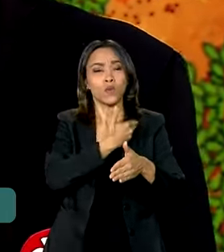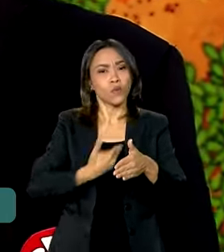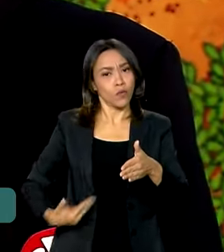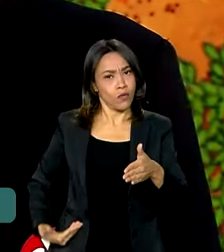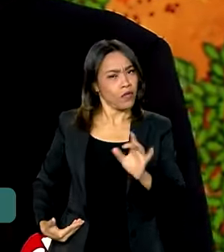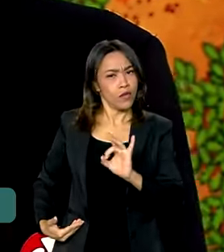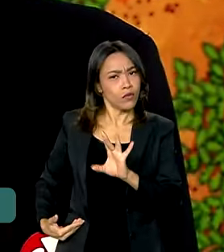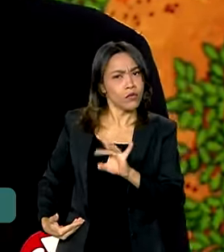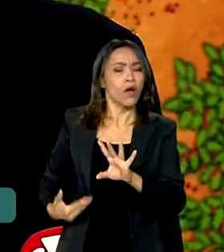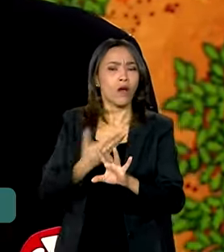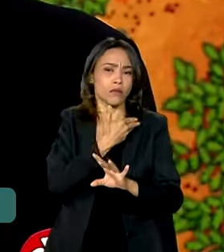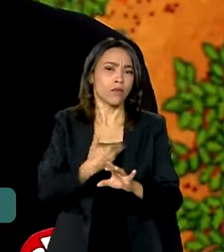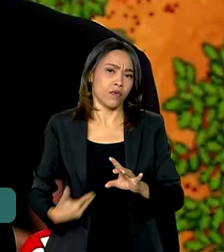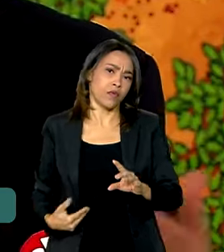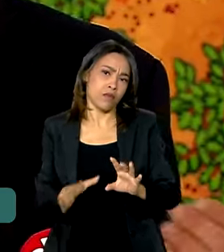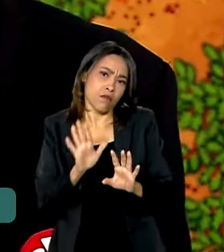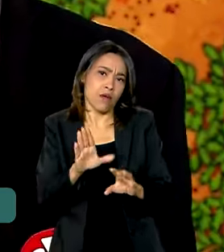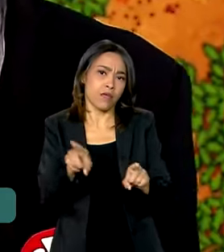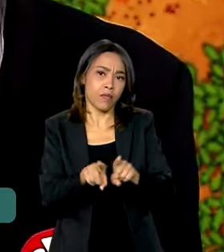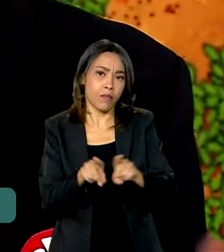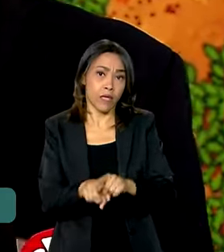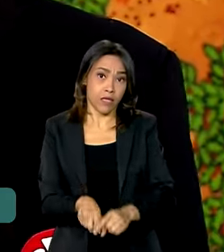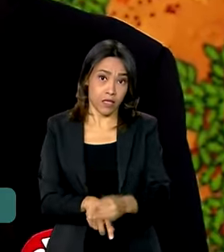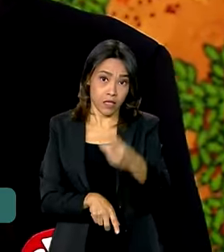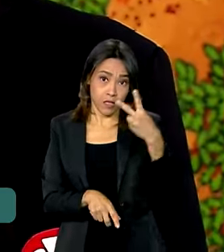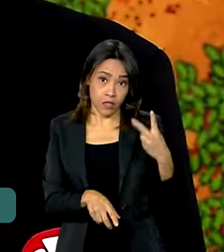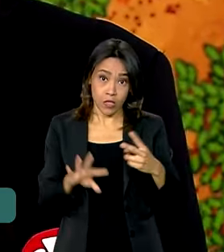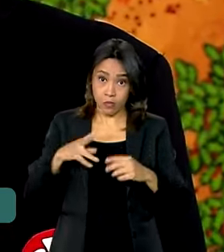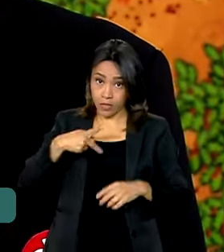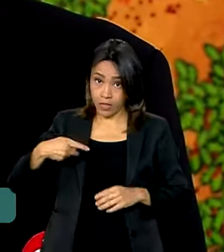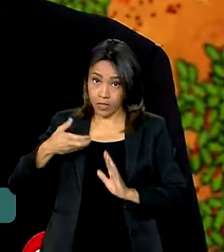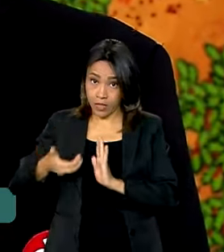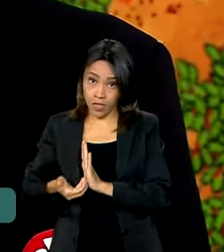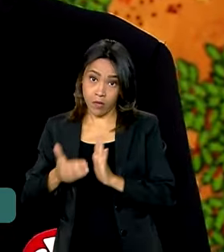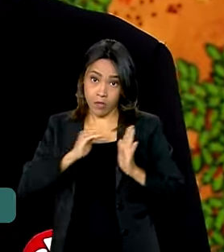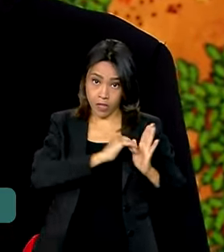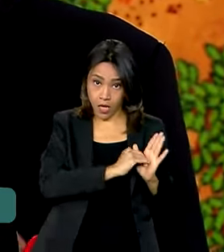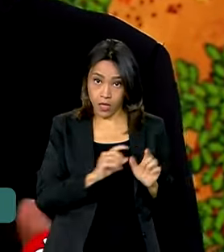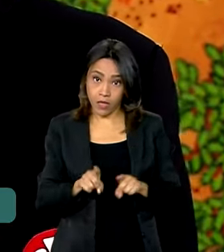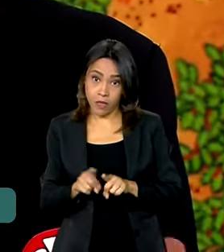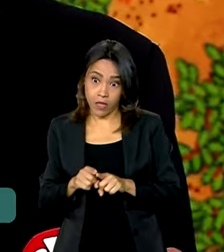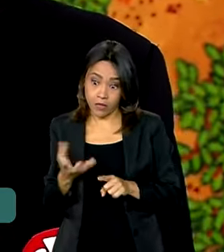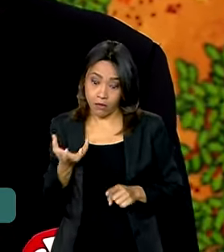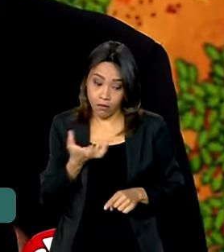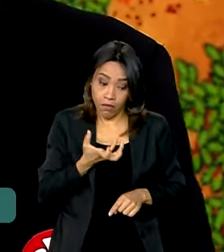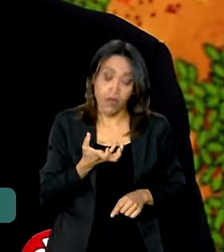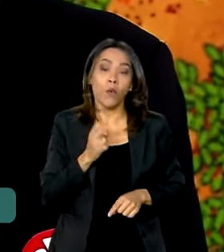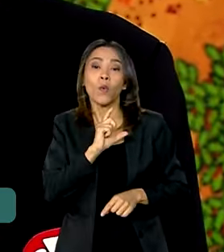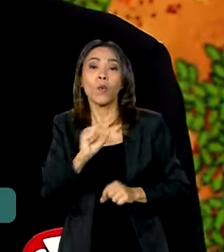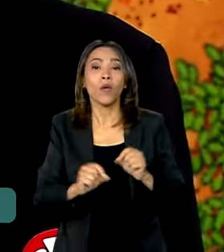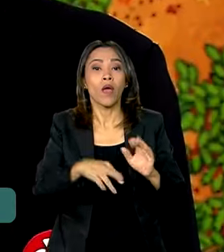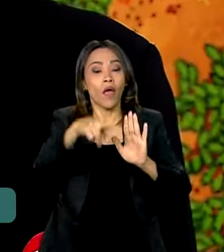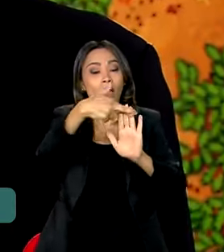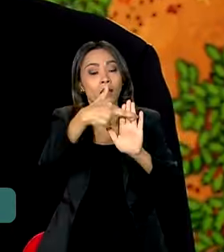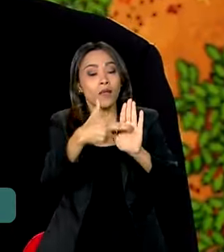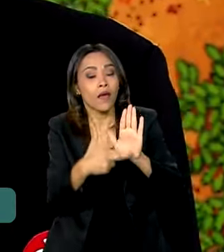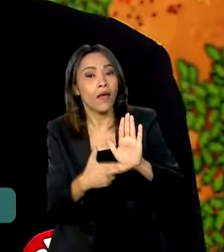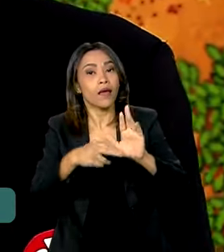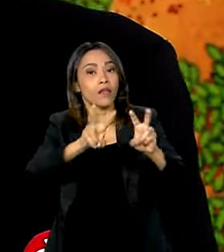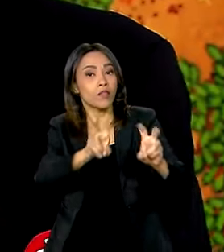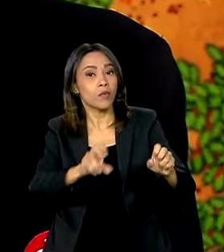governo, mas também das duas presidências, da Câmara e do Senado, que é a regulamentação da reforma